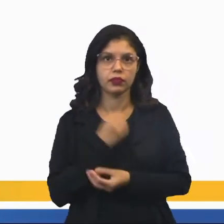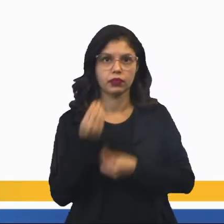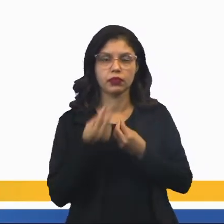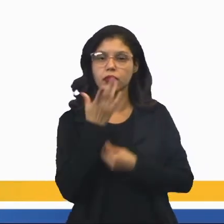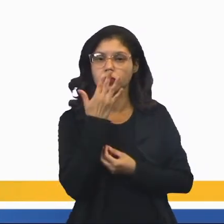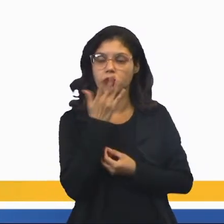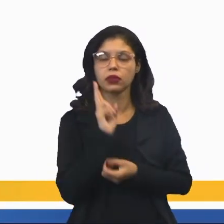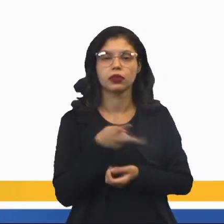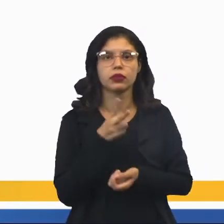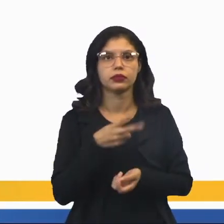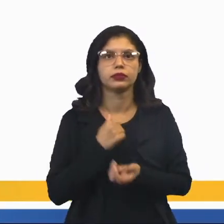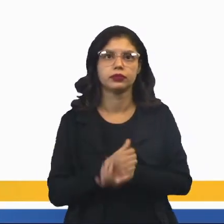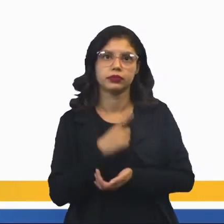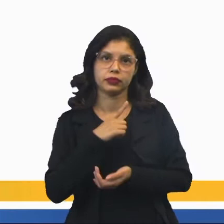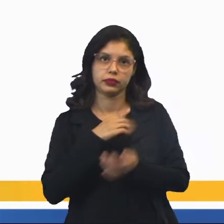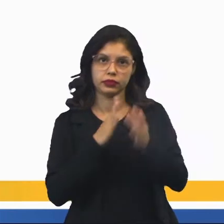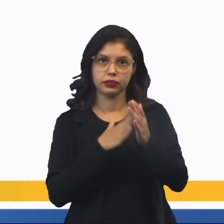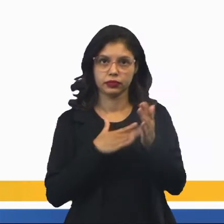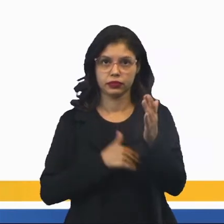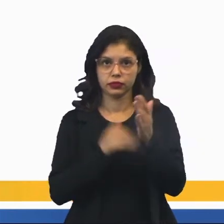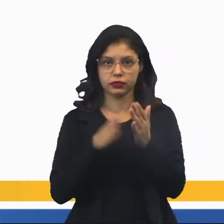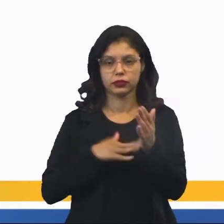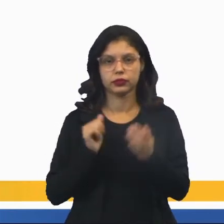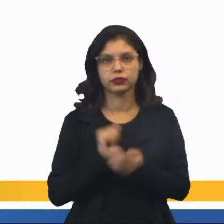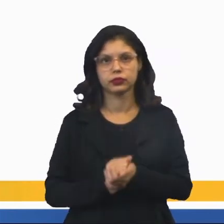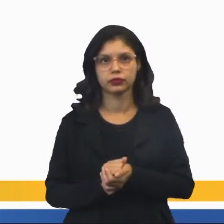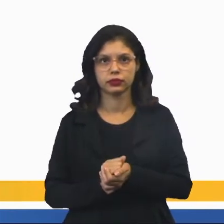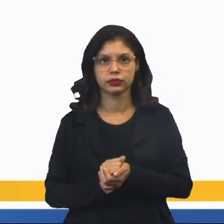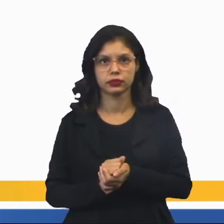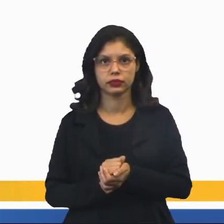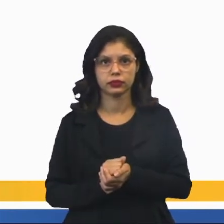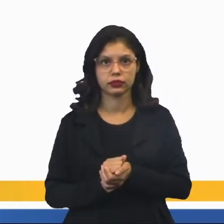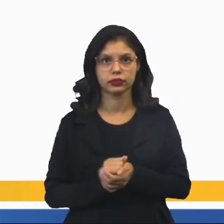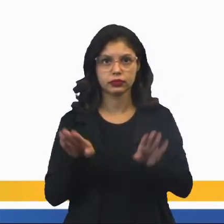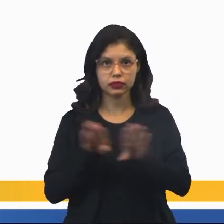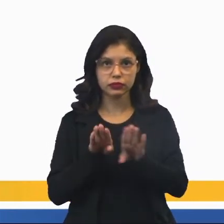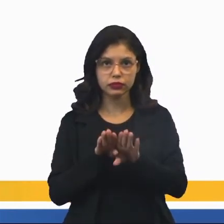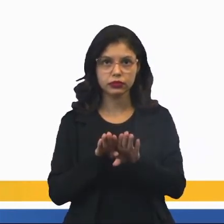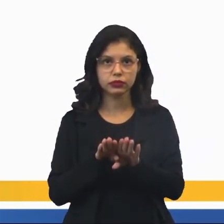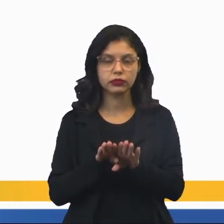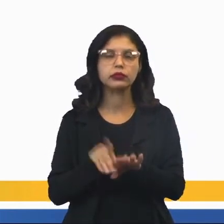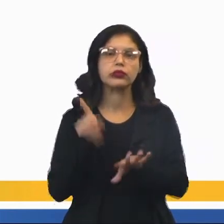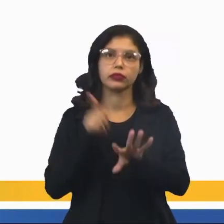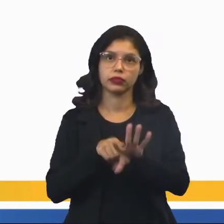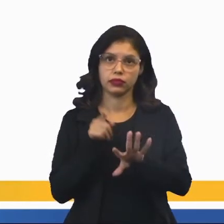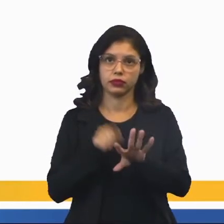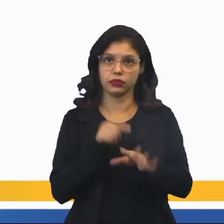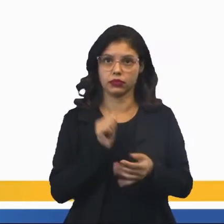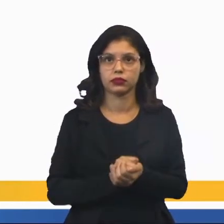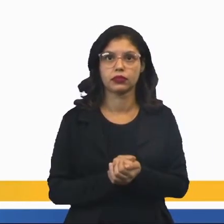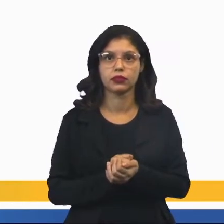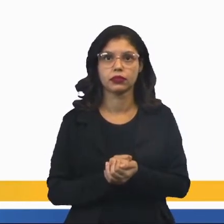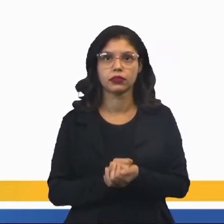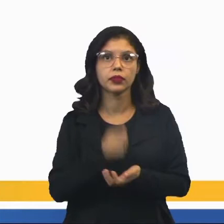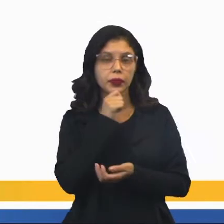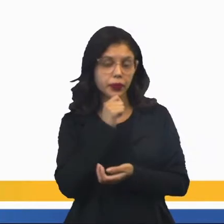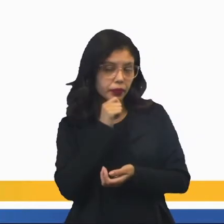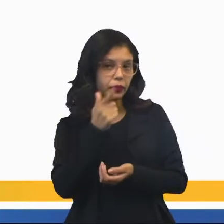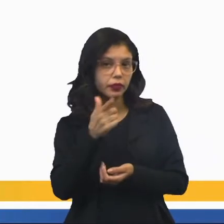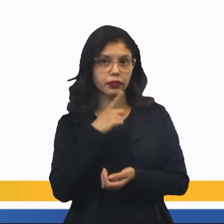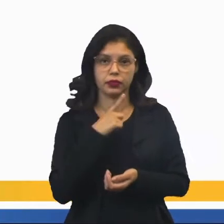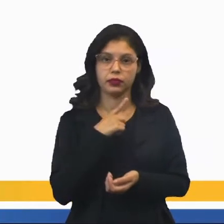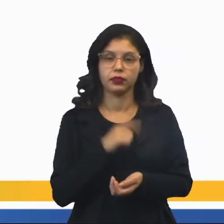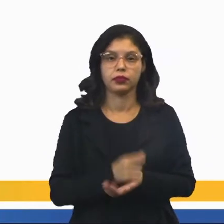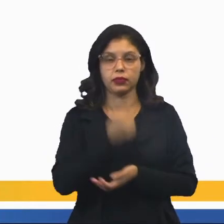mesma cor, também há uma pintura de faixa em suas pernas, não é mesmo? Ali também nós